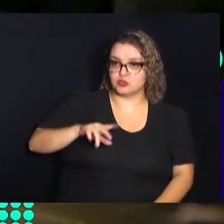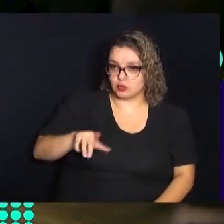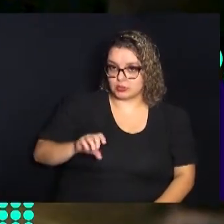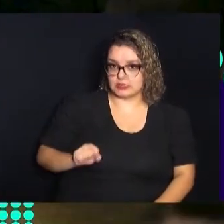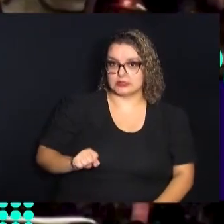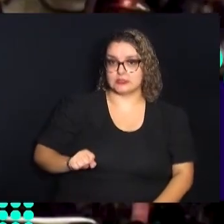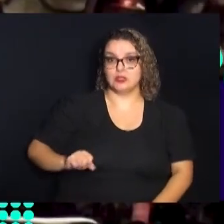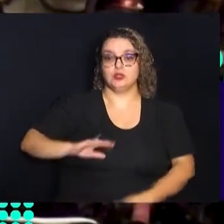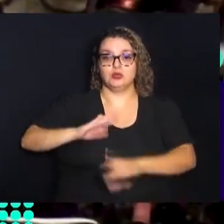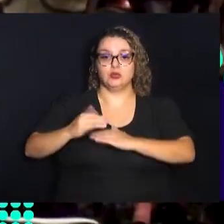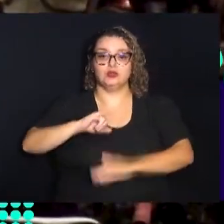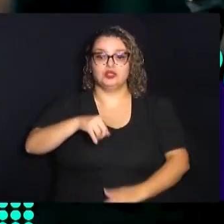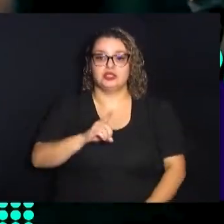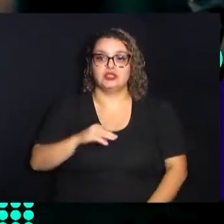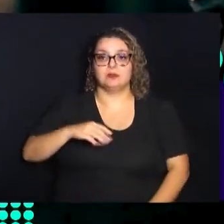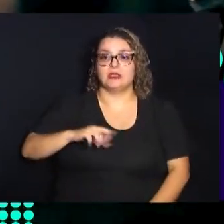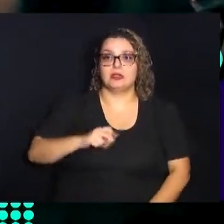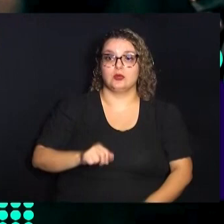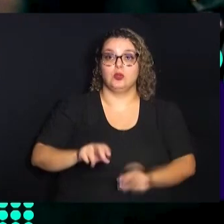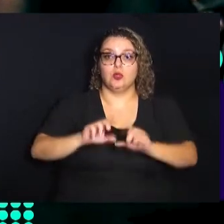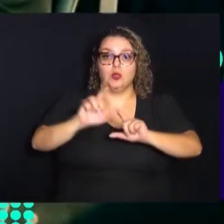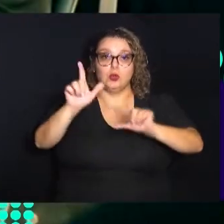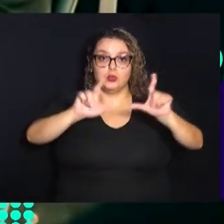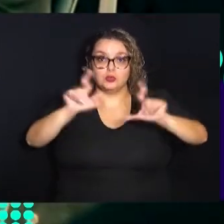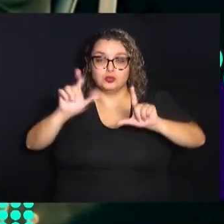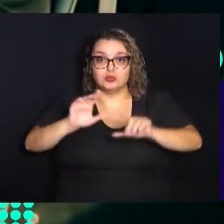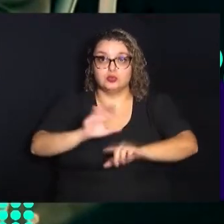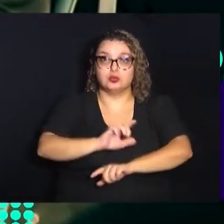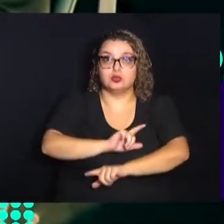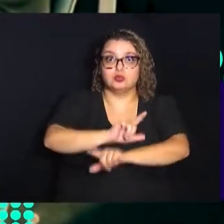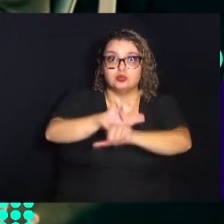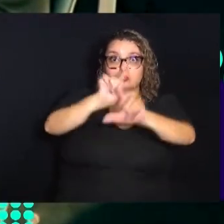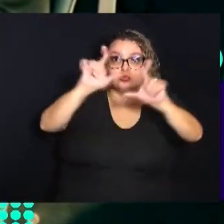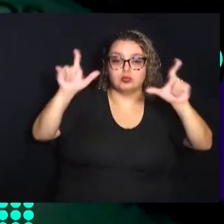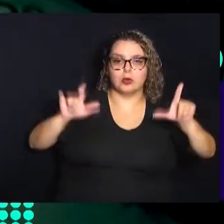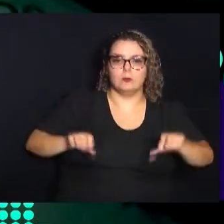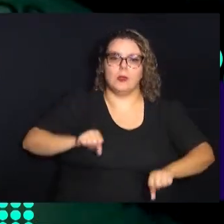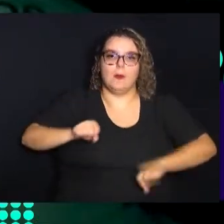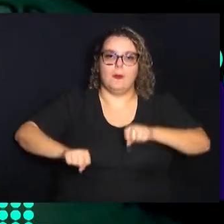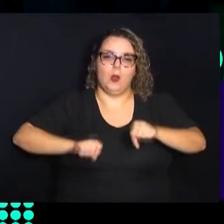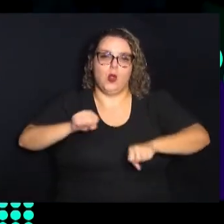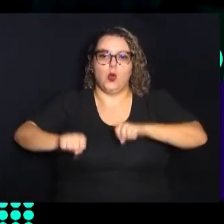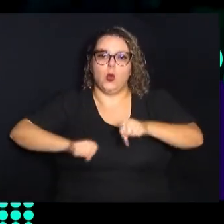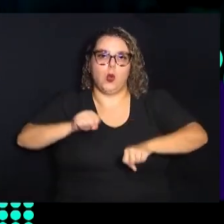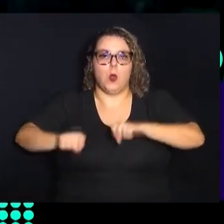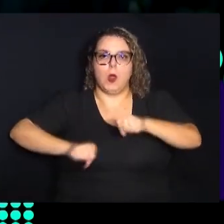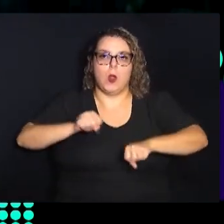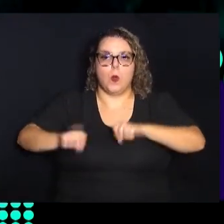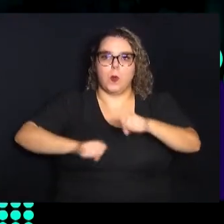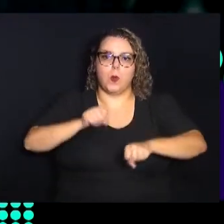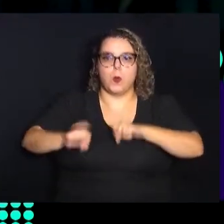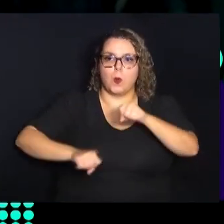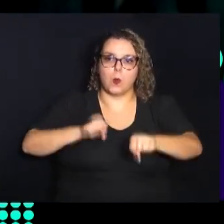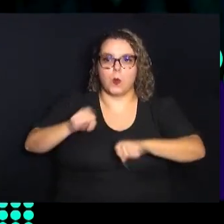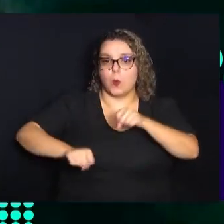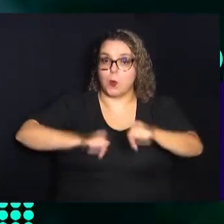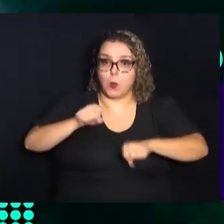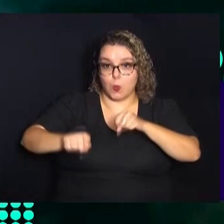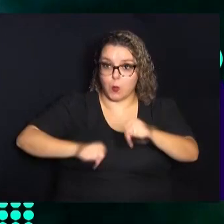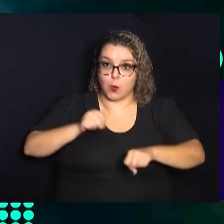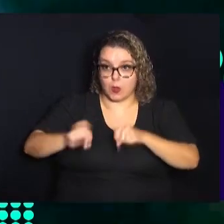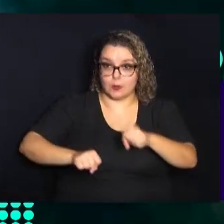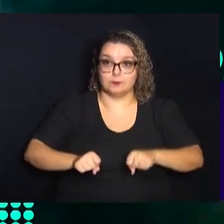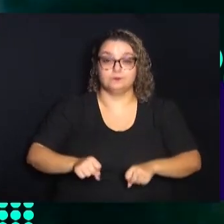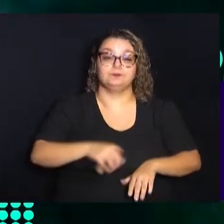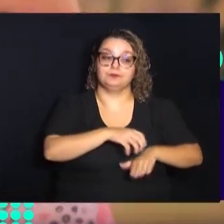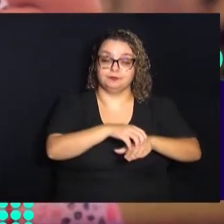Jardim Maracanã, com cinema ao ar livre, totalmente movido a bicicletas. O Bike Cine é um cinema itinerante